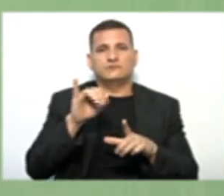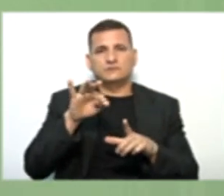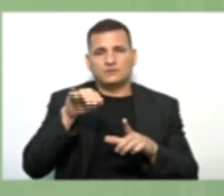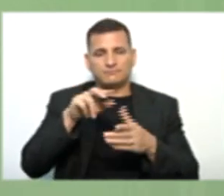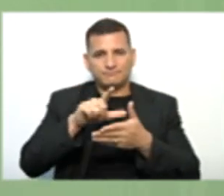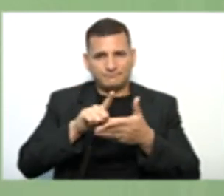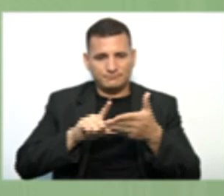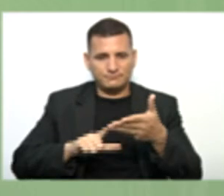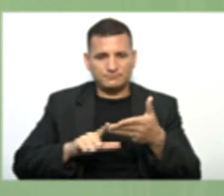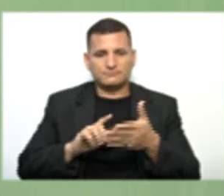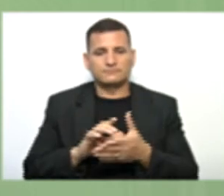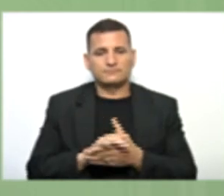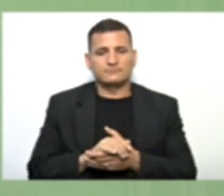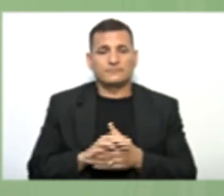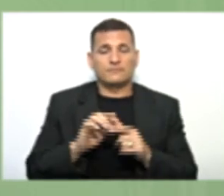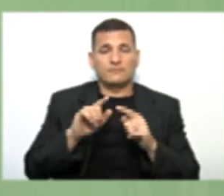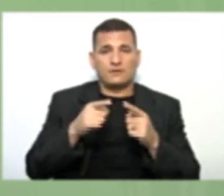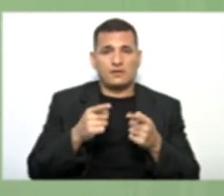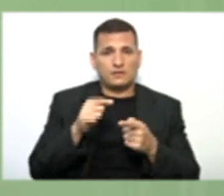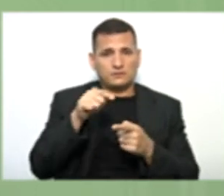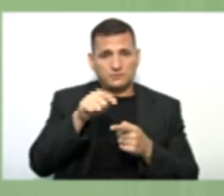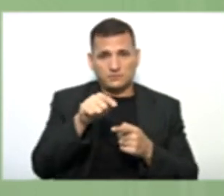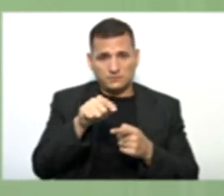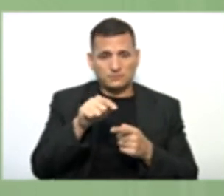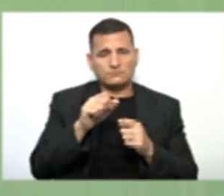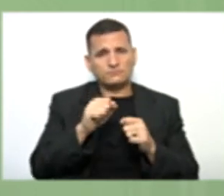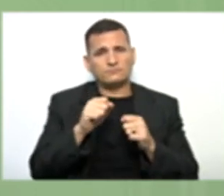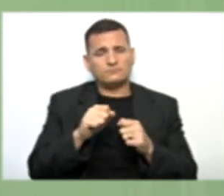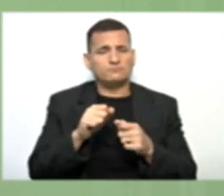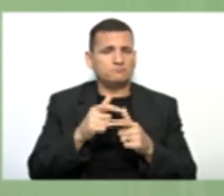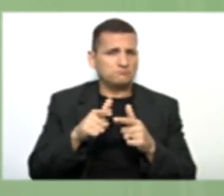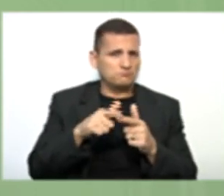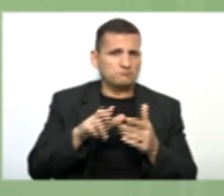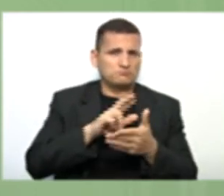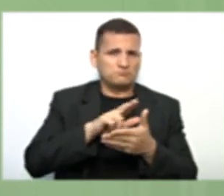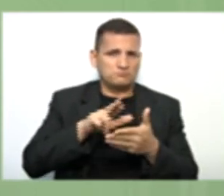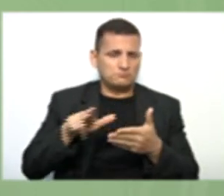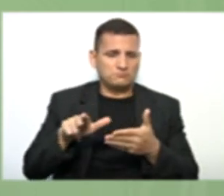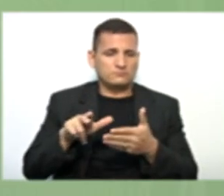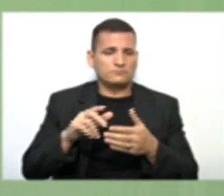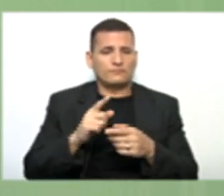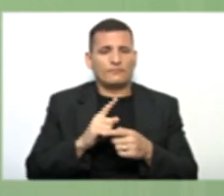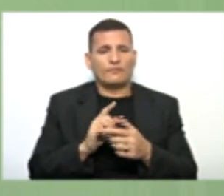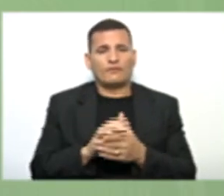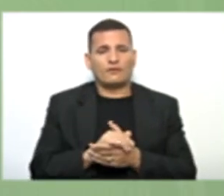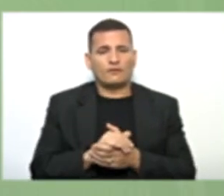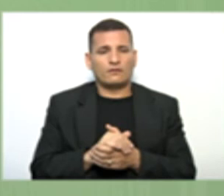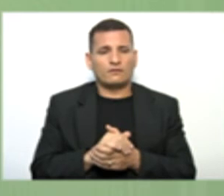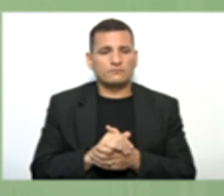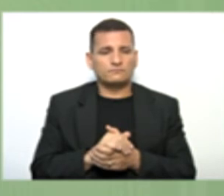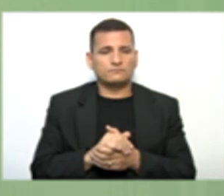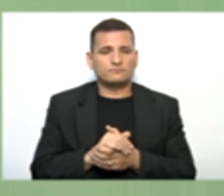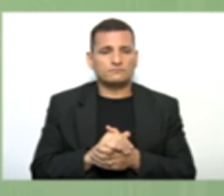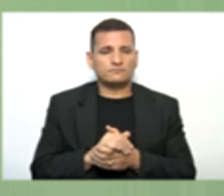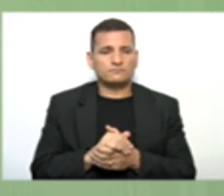Mas essa abordagem poderia causar vários problemas. Por que poderia causar vários problemas?